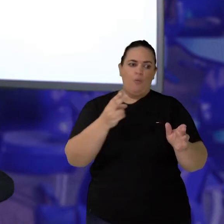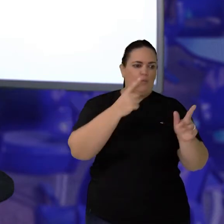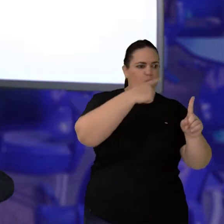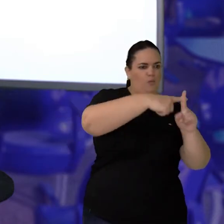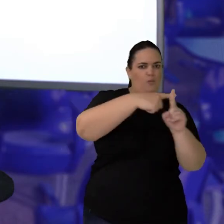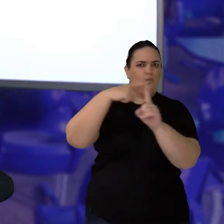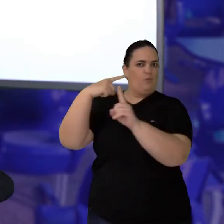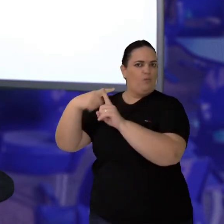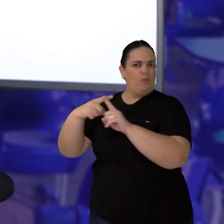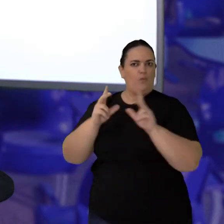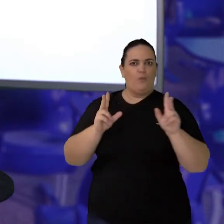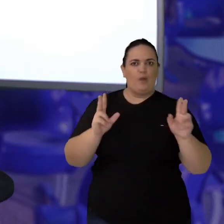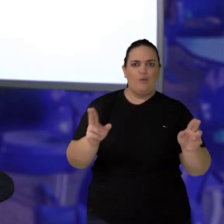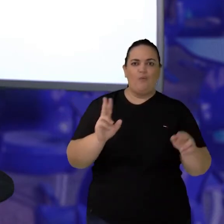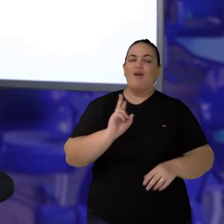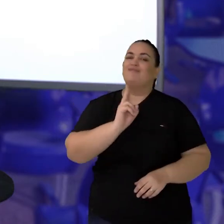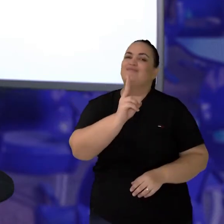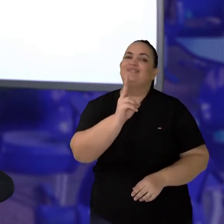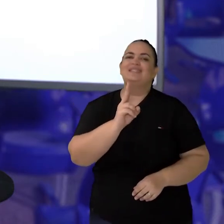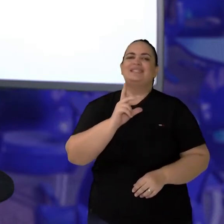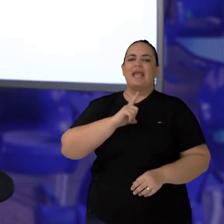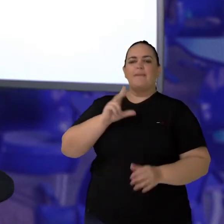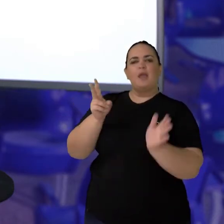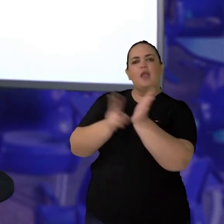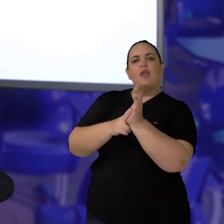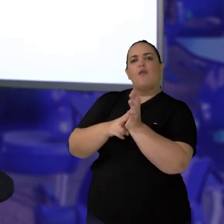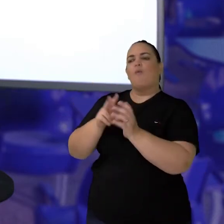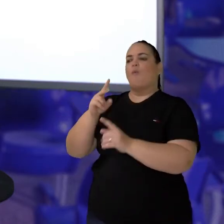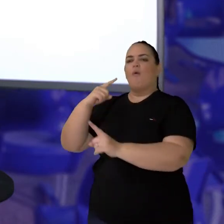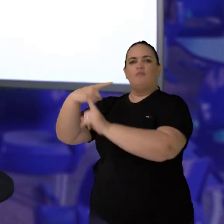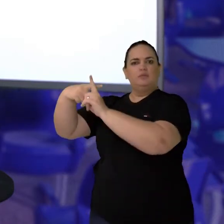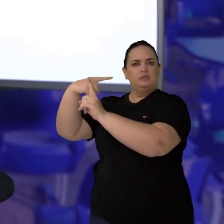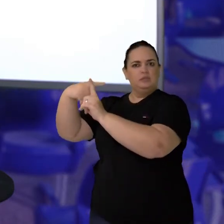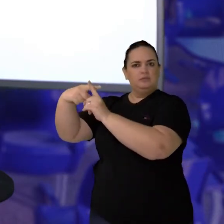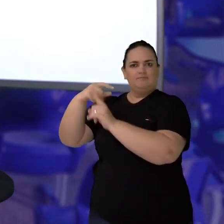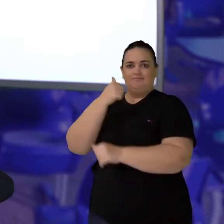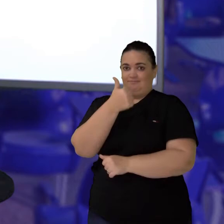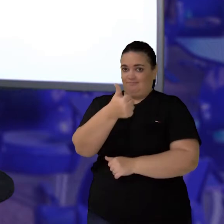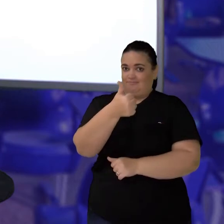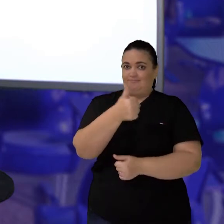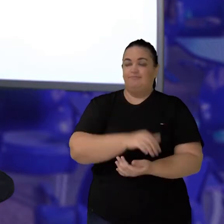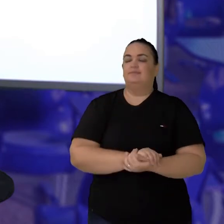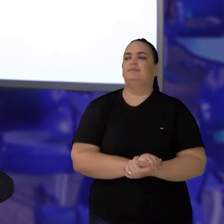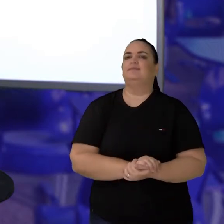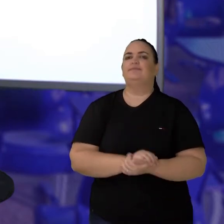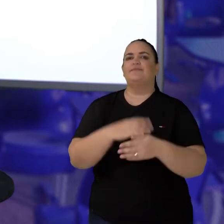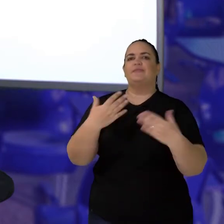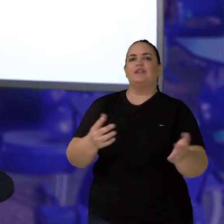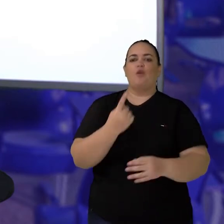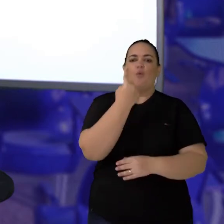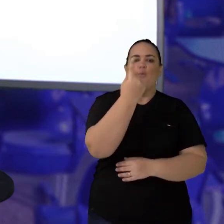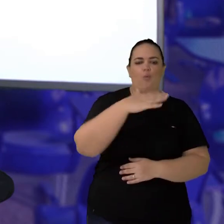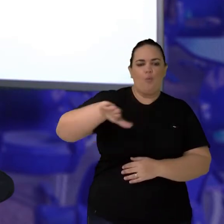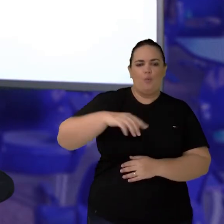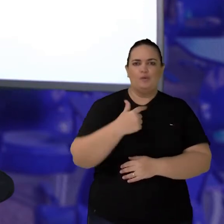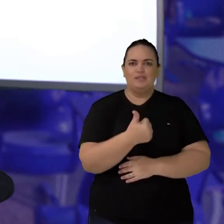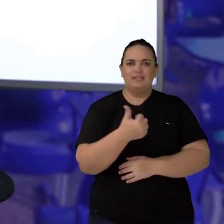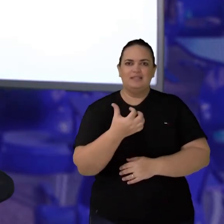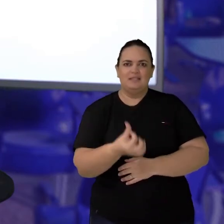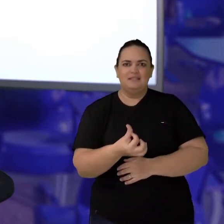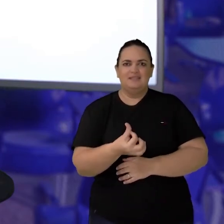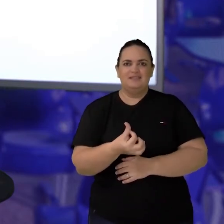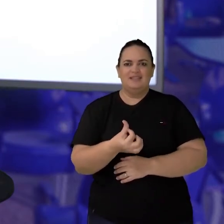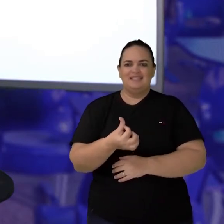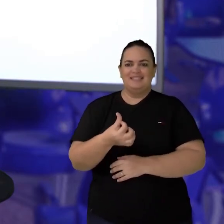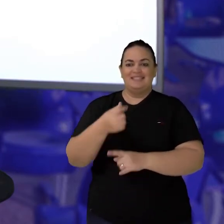multiplicação, isso sempre dá resultado positivo. Fechado? Então vamos lá. 1/16